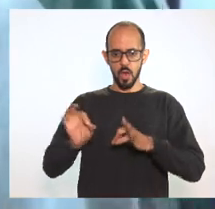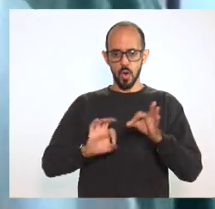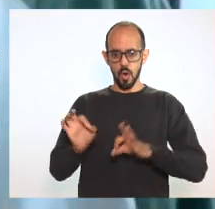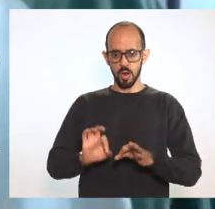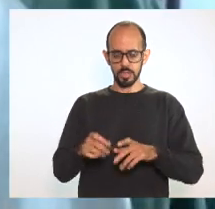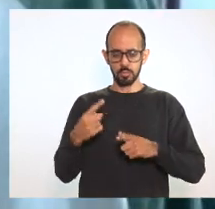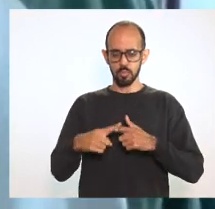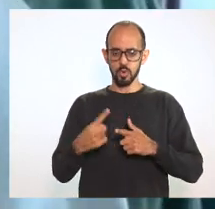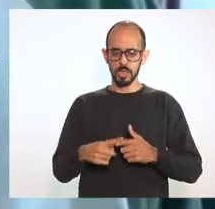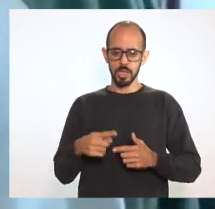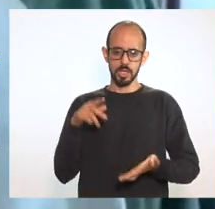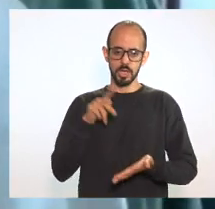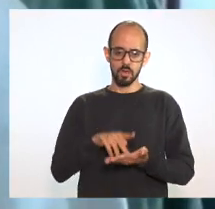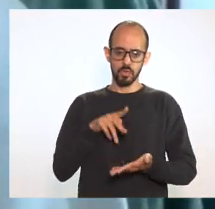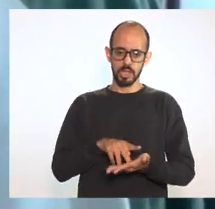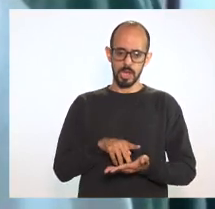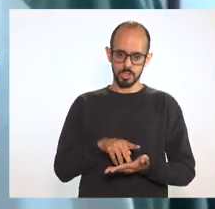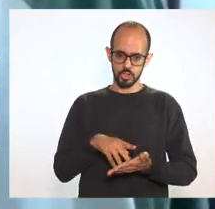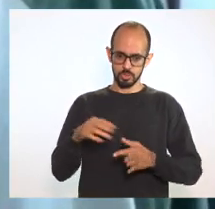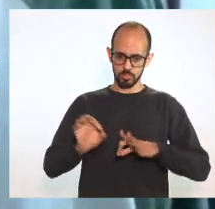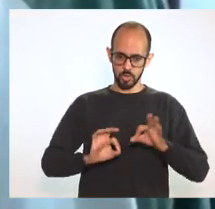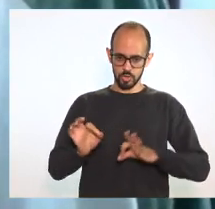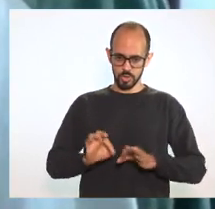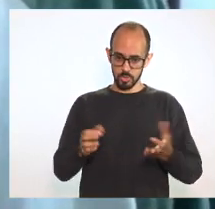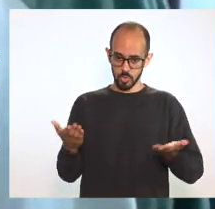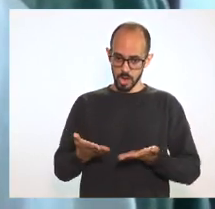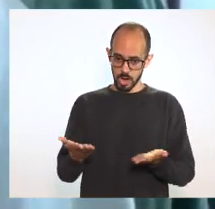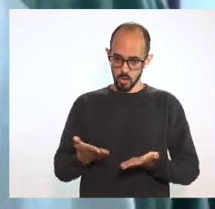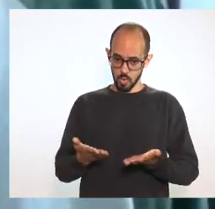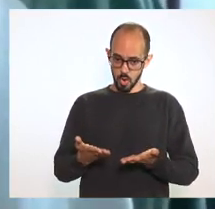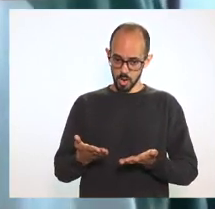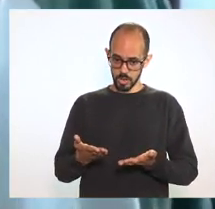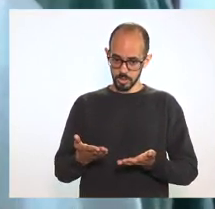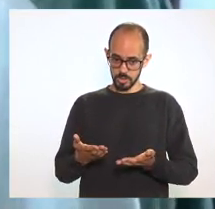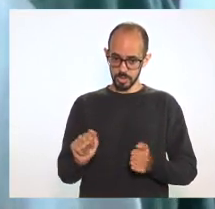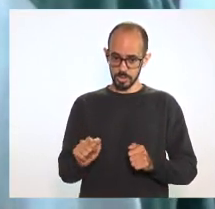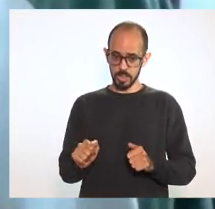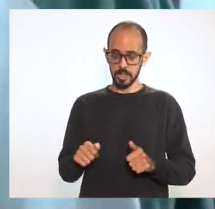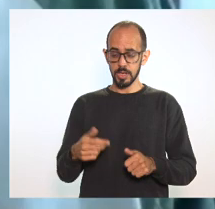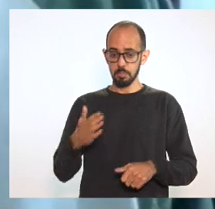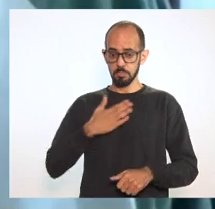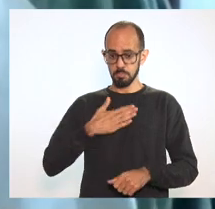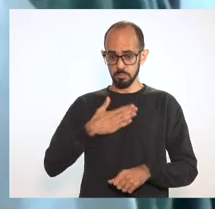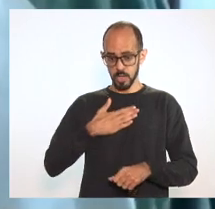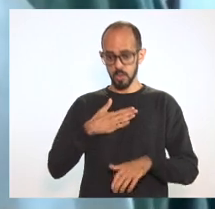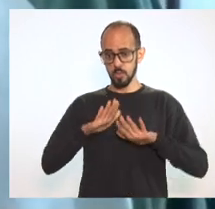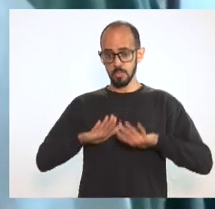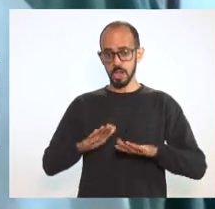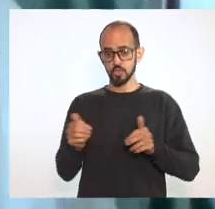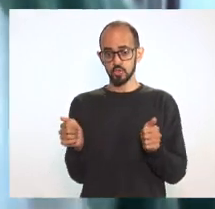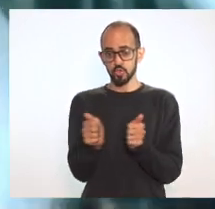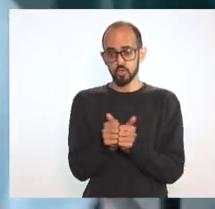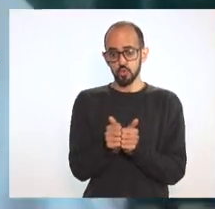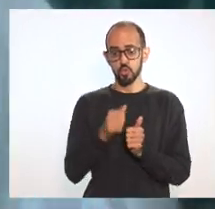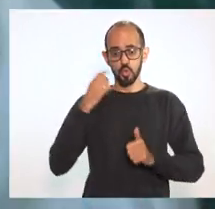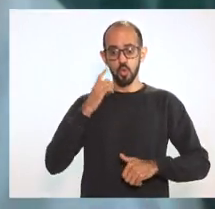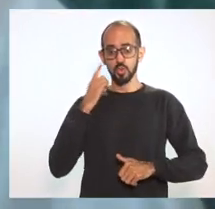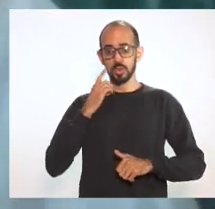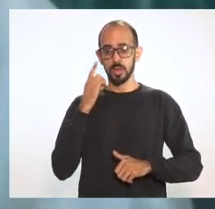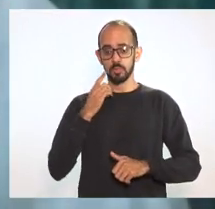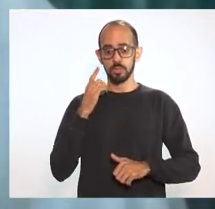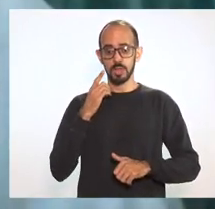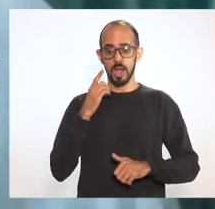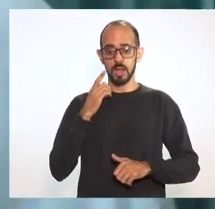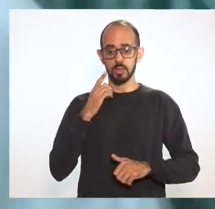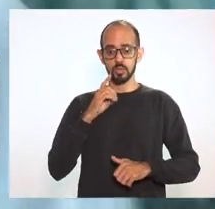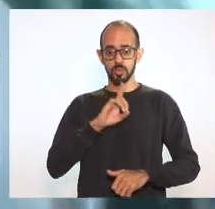na verdade, esse projeto agora é de coautoria minha com o deputado